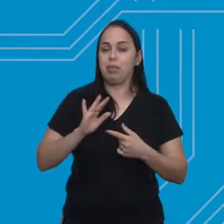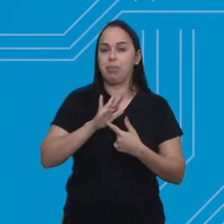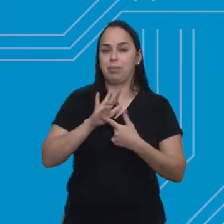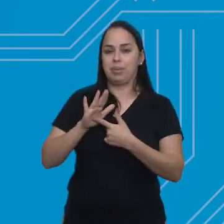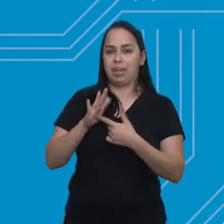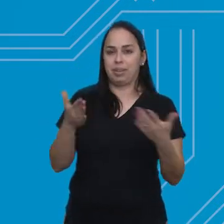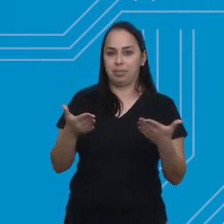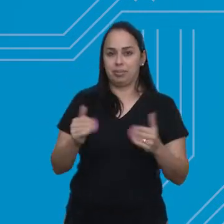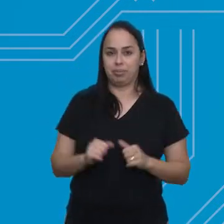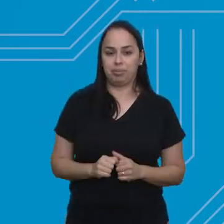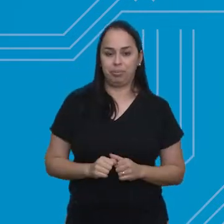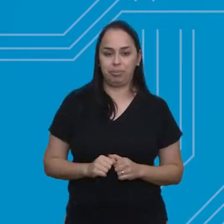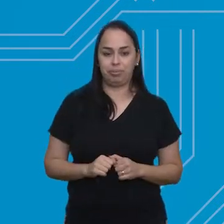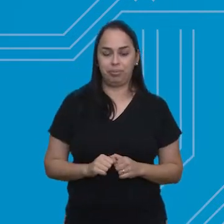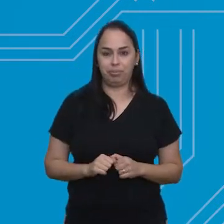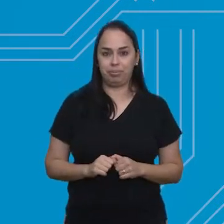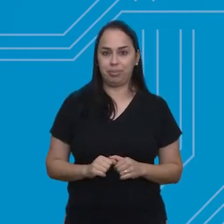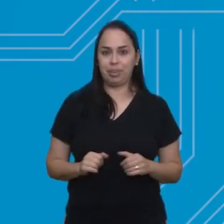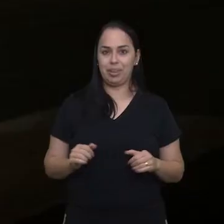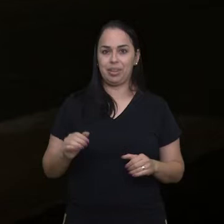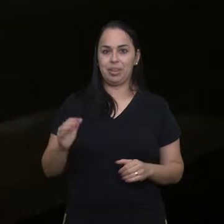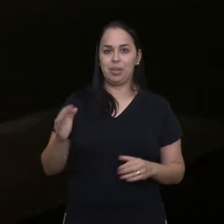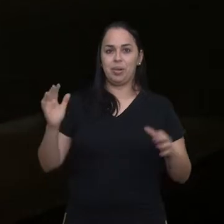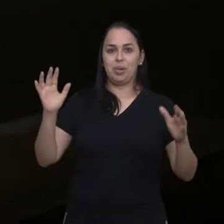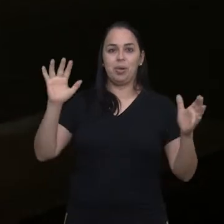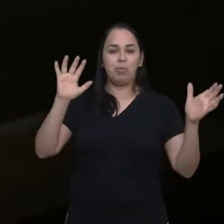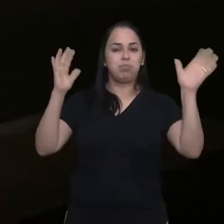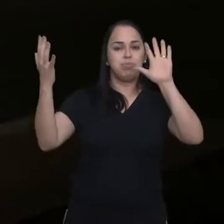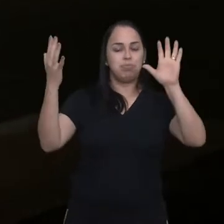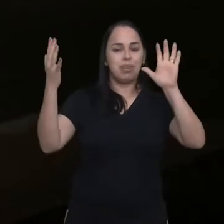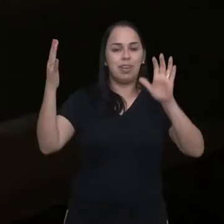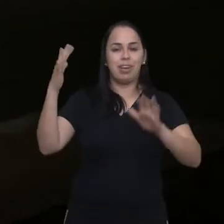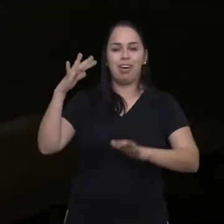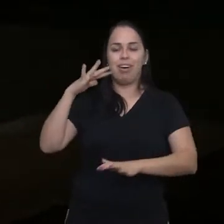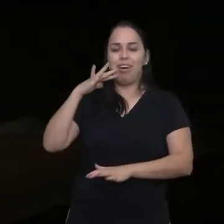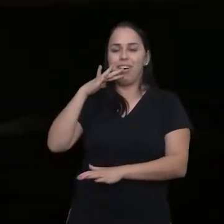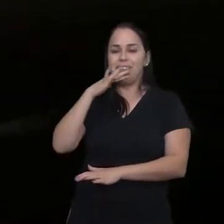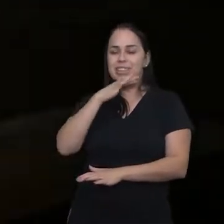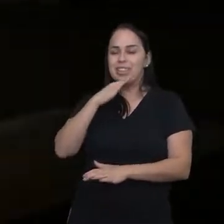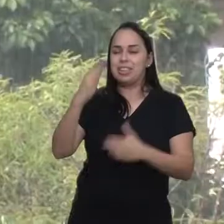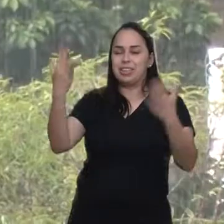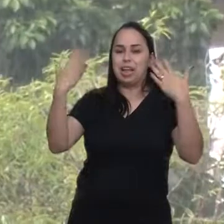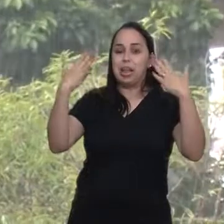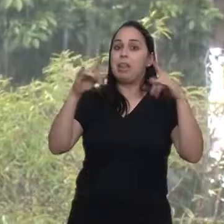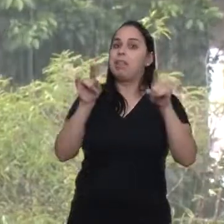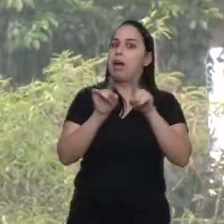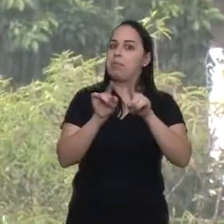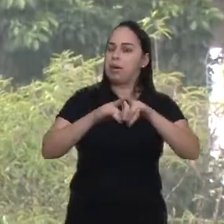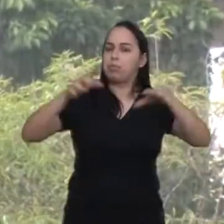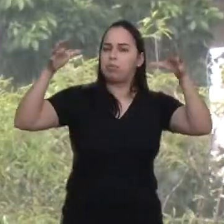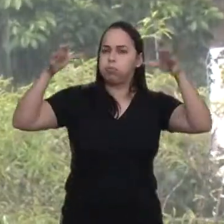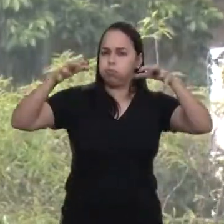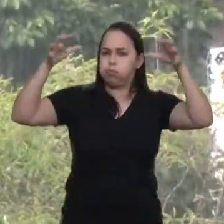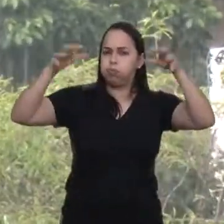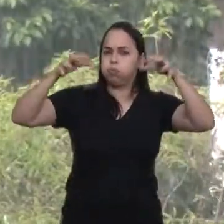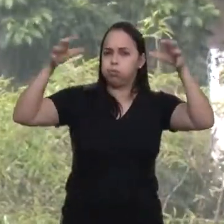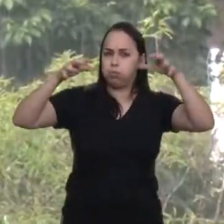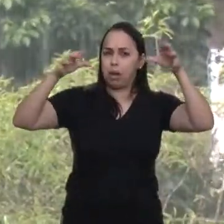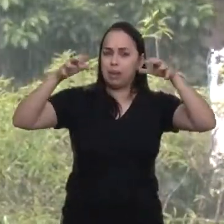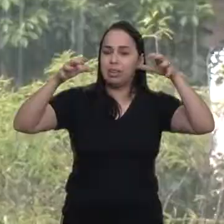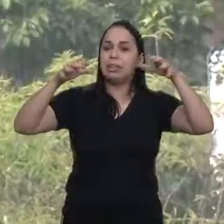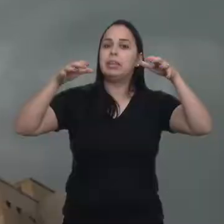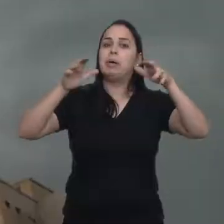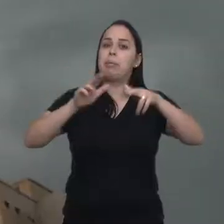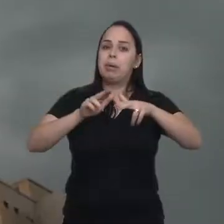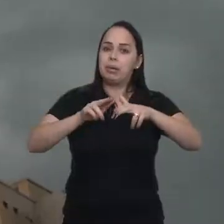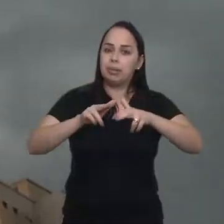atenção, como a gente te mostra na reportagem. O verão, a estação mais quente do ano, é também uma época de chuvas